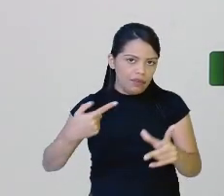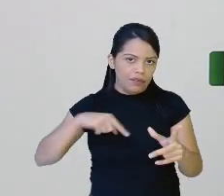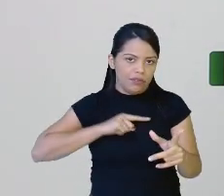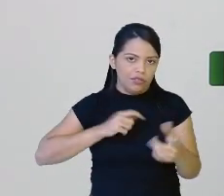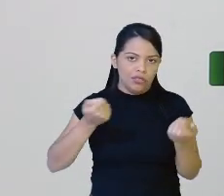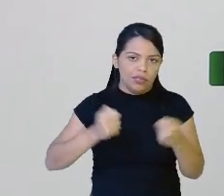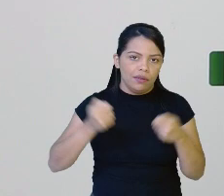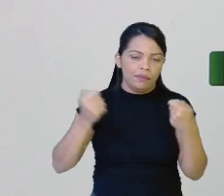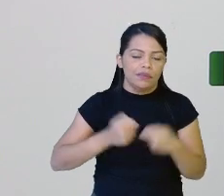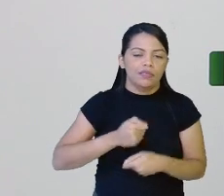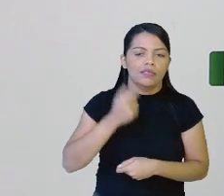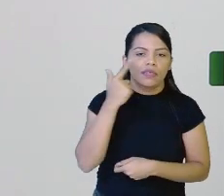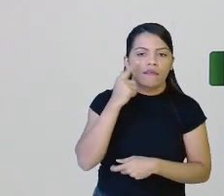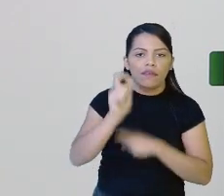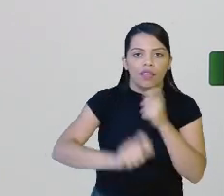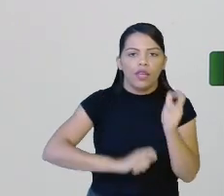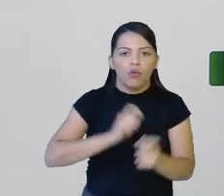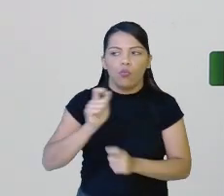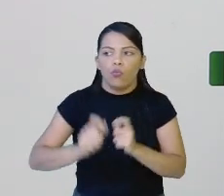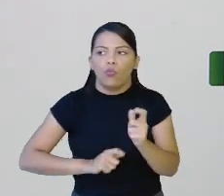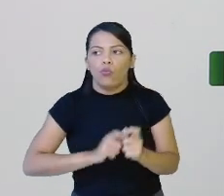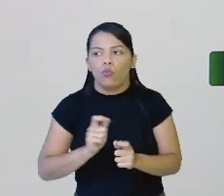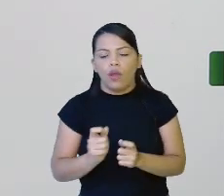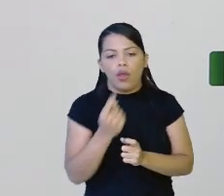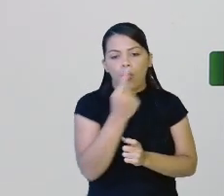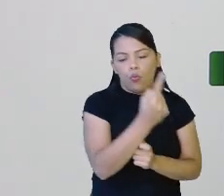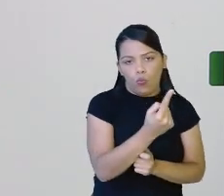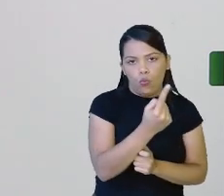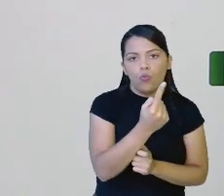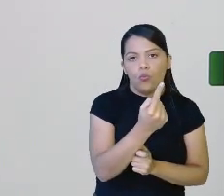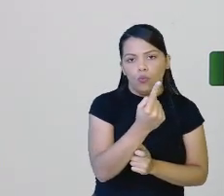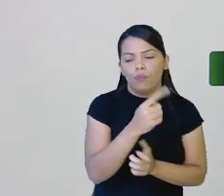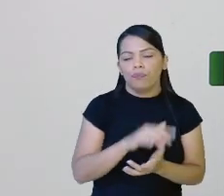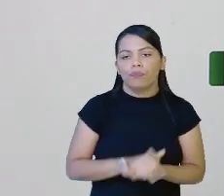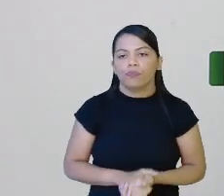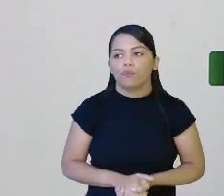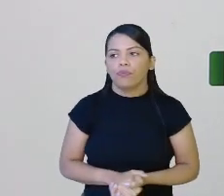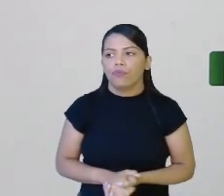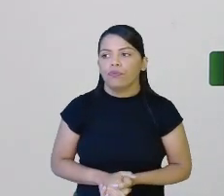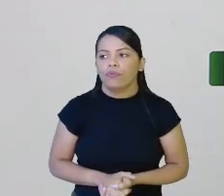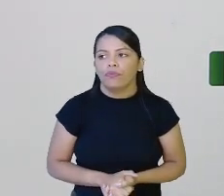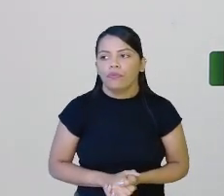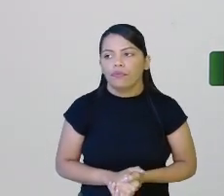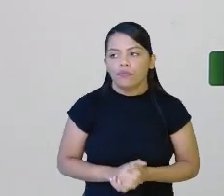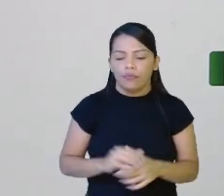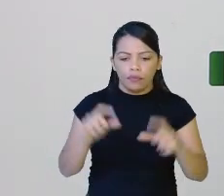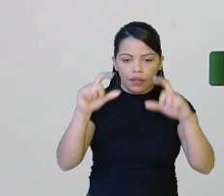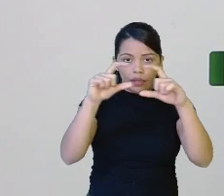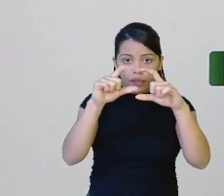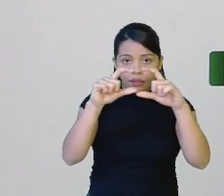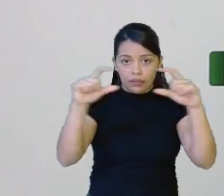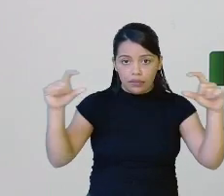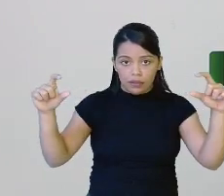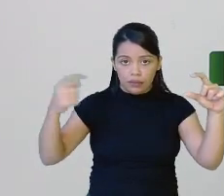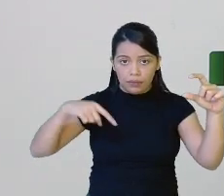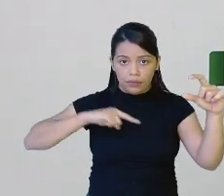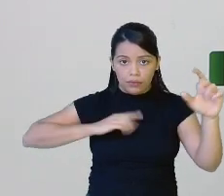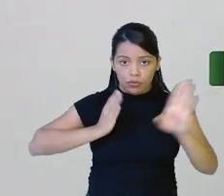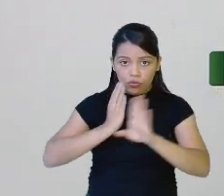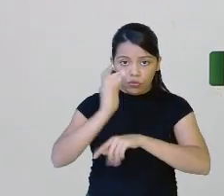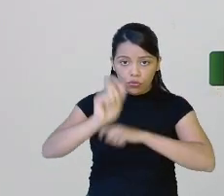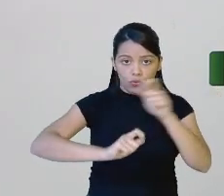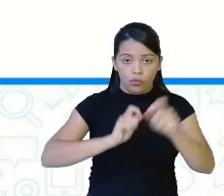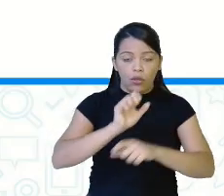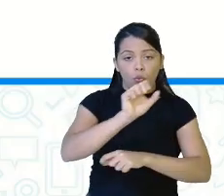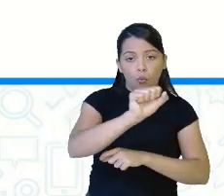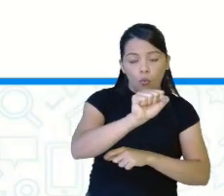cada lado do quadrado, 1 centímetro. Aqui a gente já encontrou 8. Nesse